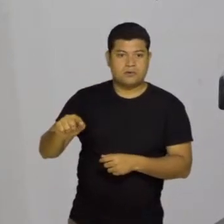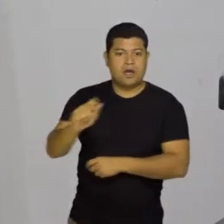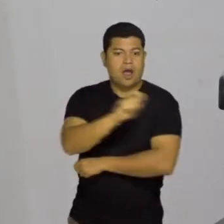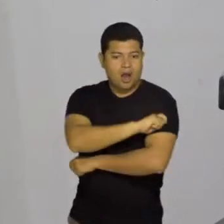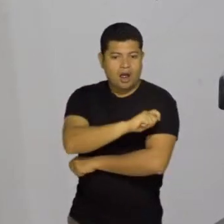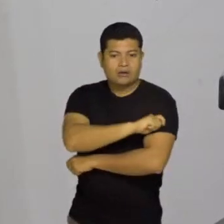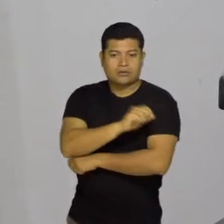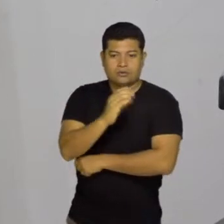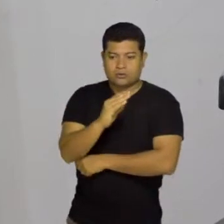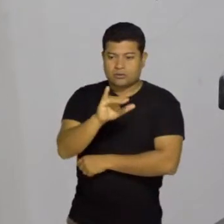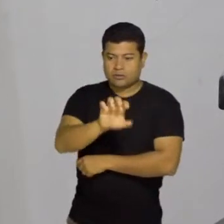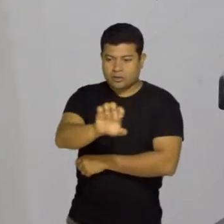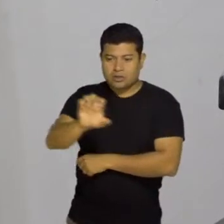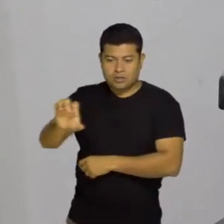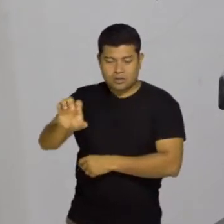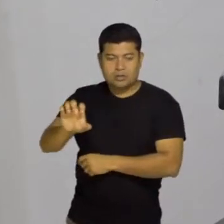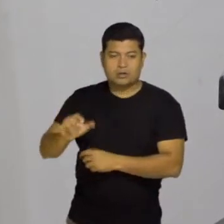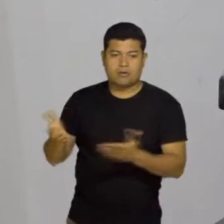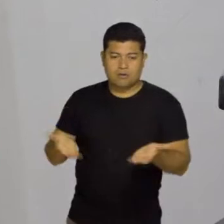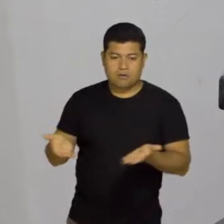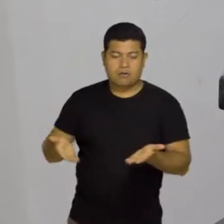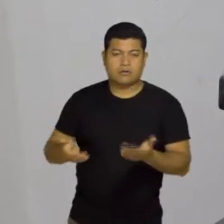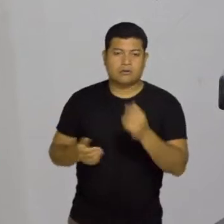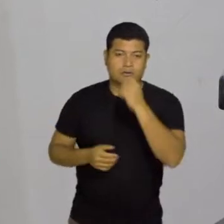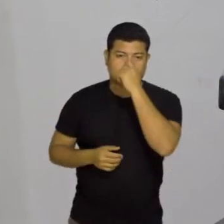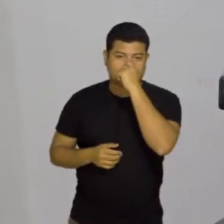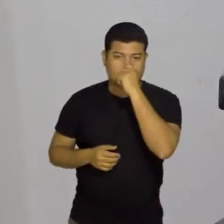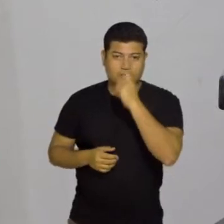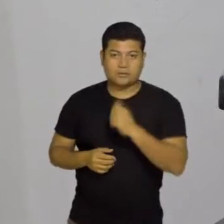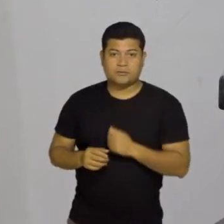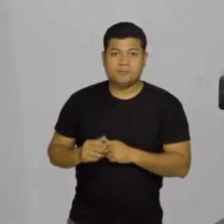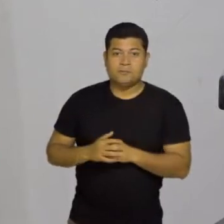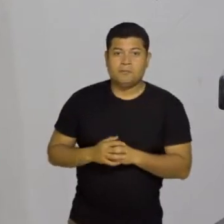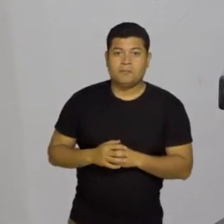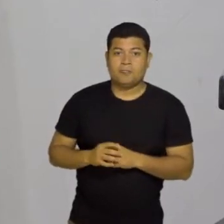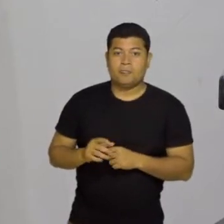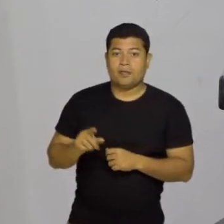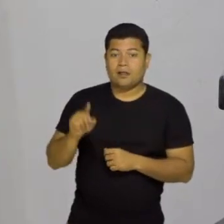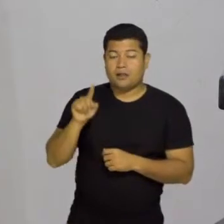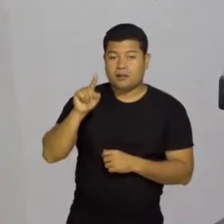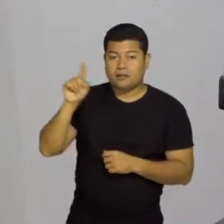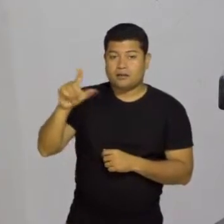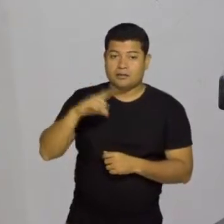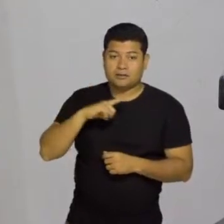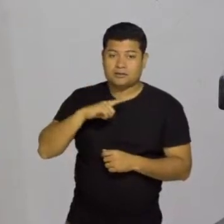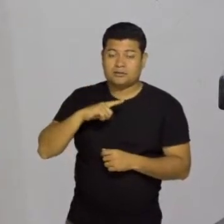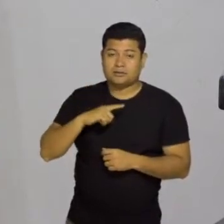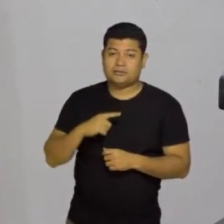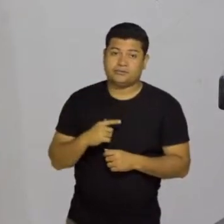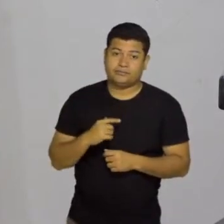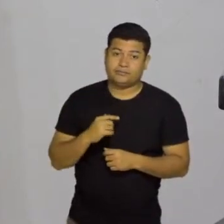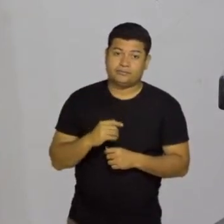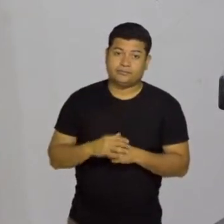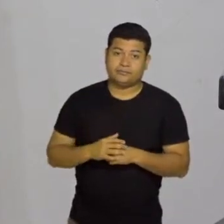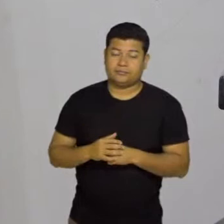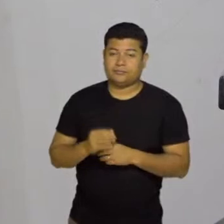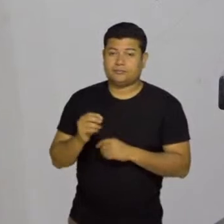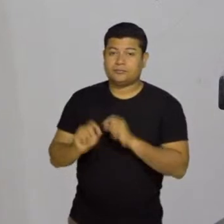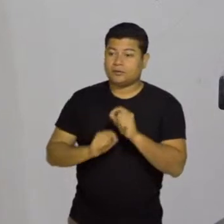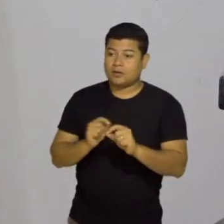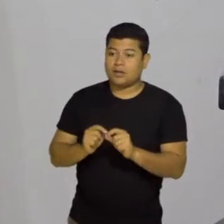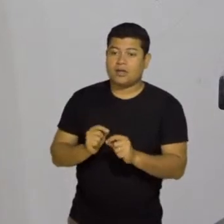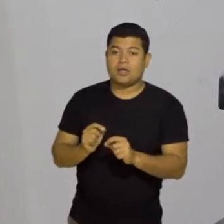e deputadas, 23 mil. Lá na bancada, vocês têm um outro tanto que são aqui aprendizes